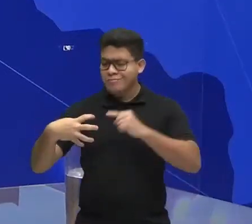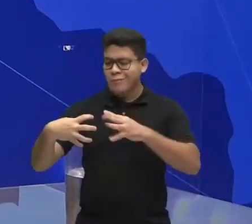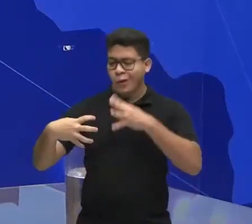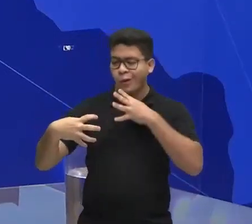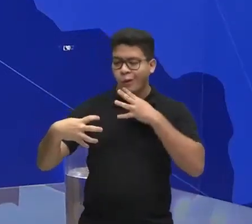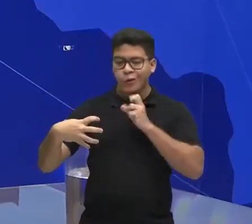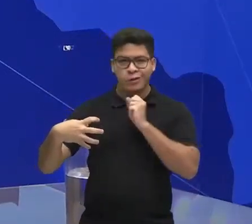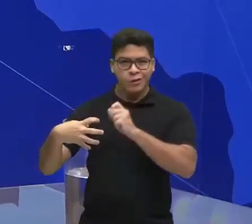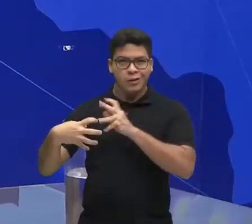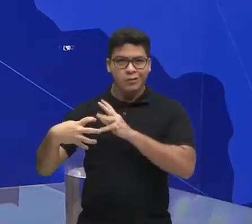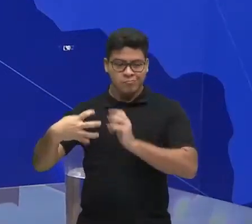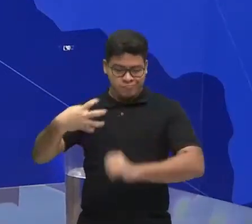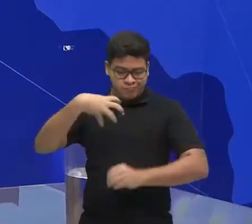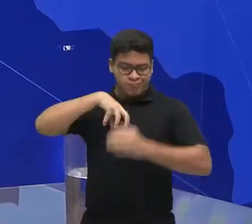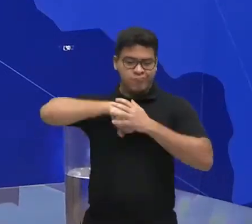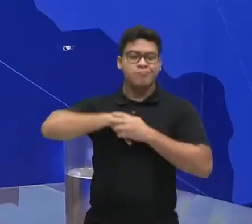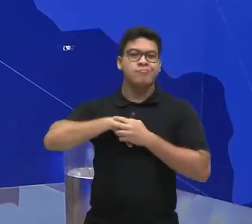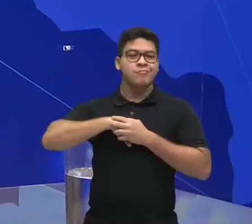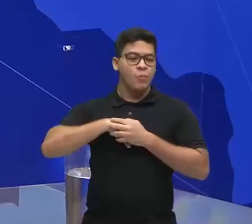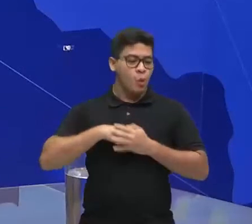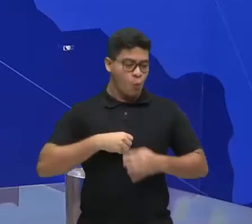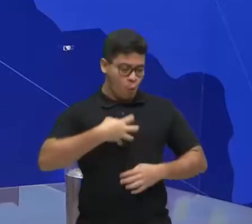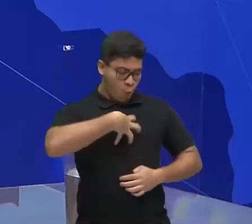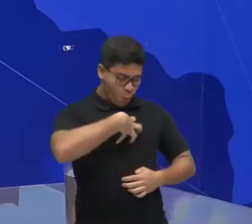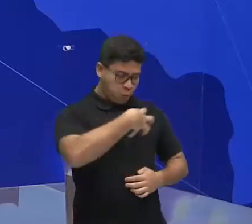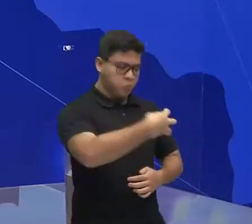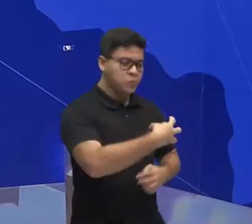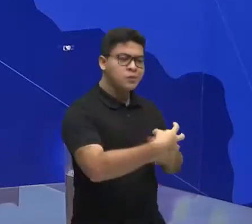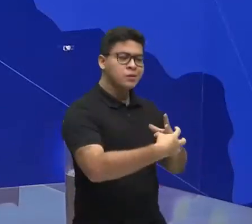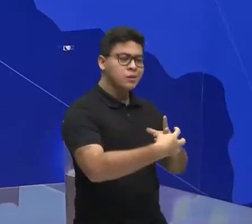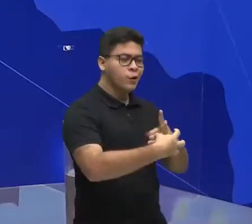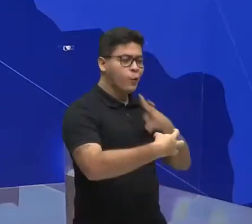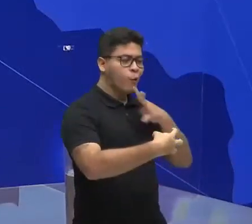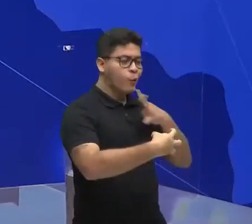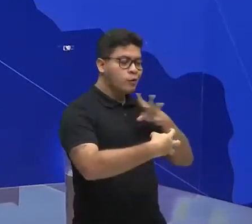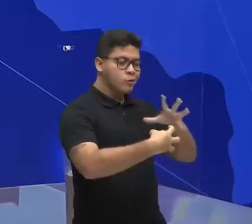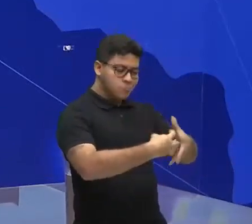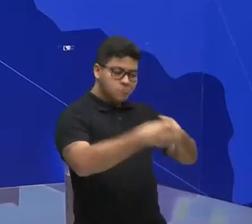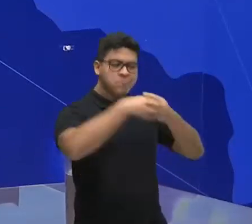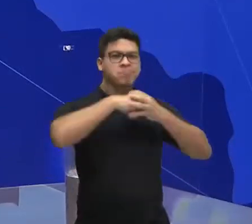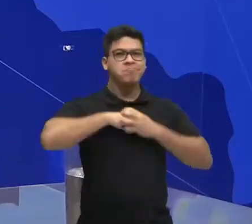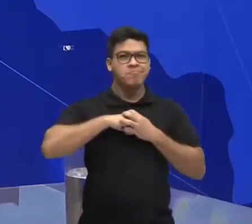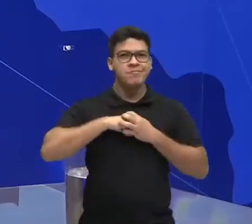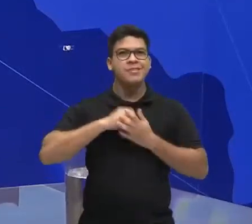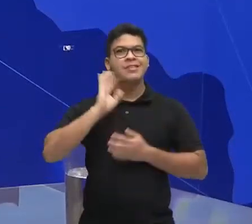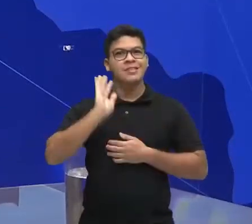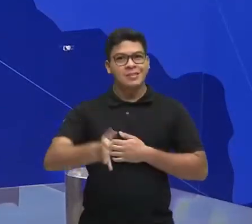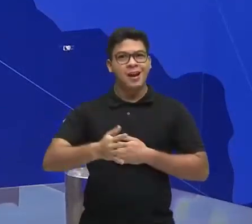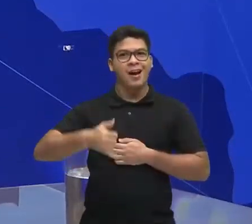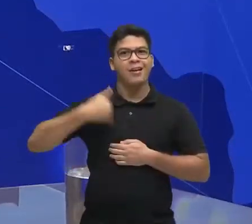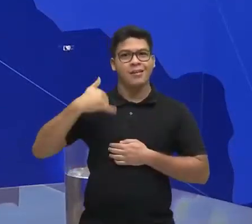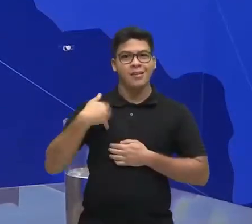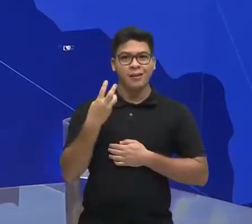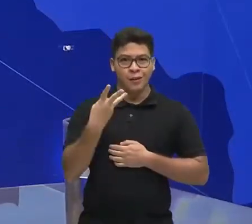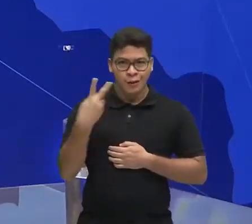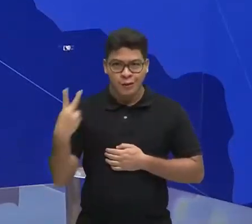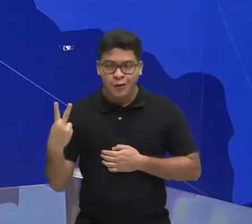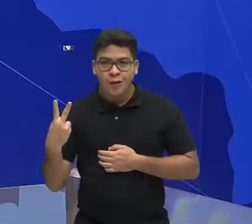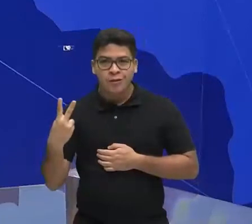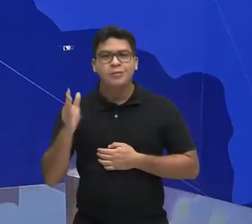escravizar nessa ideia de aos 2 anos me magoaram e eu sofro hoje aos 32 por uma coisa que eu passei aos